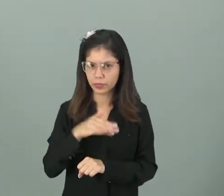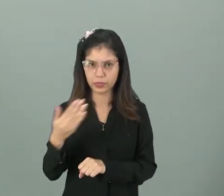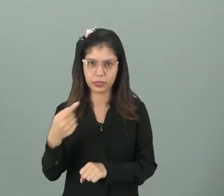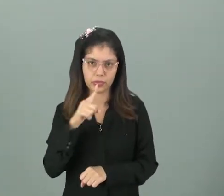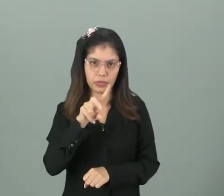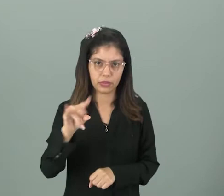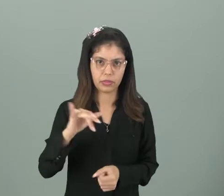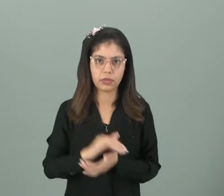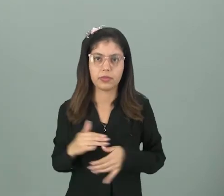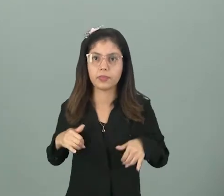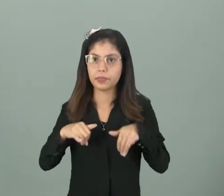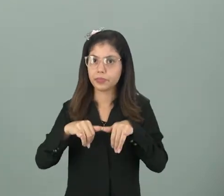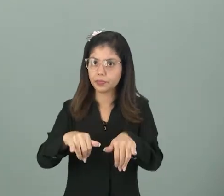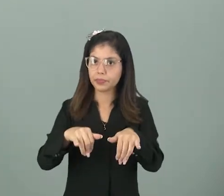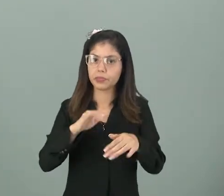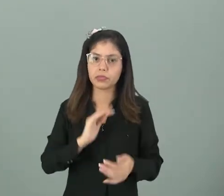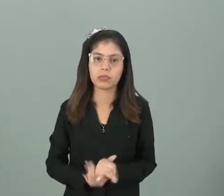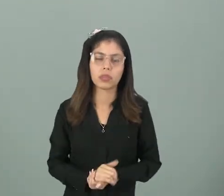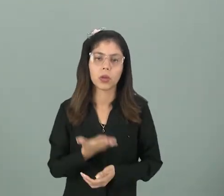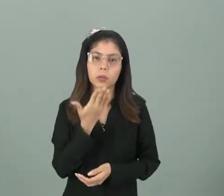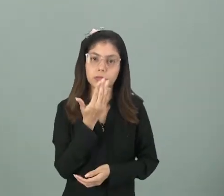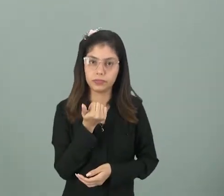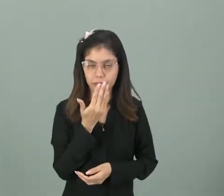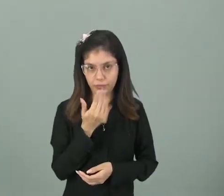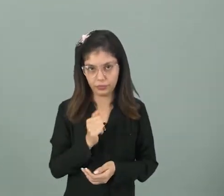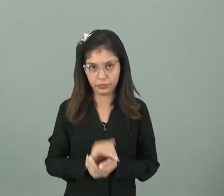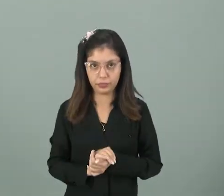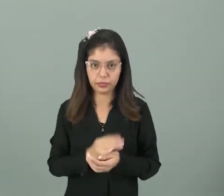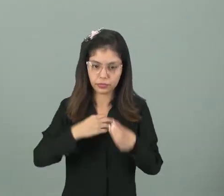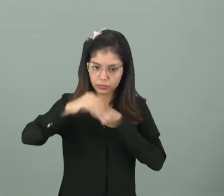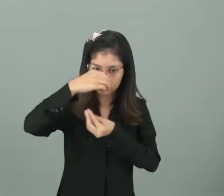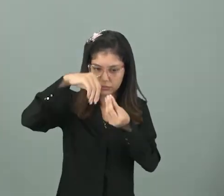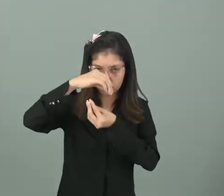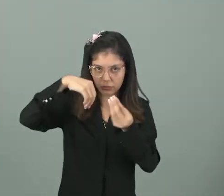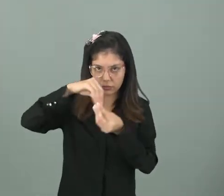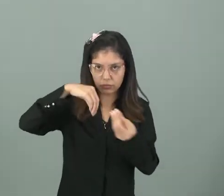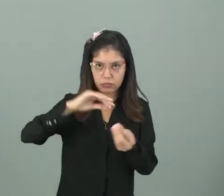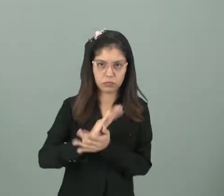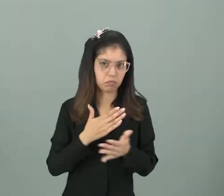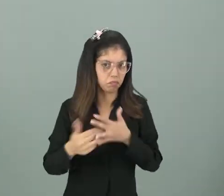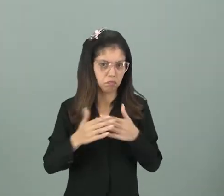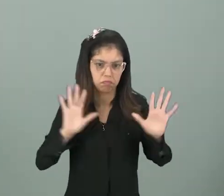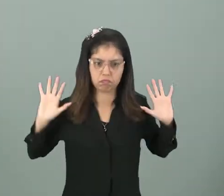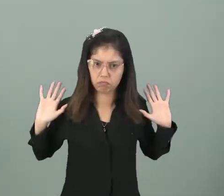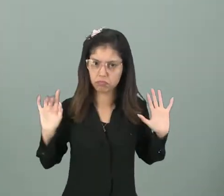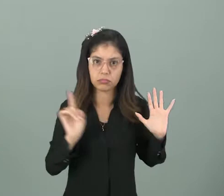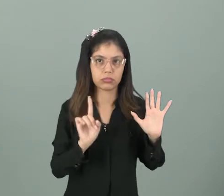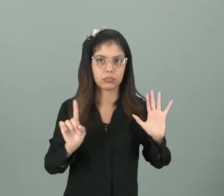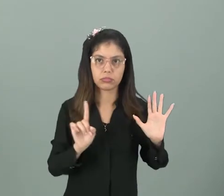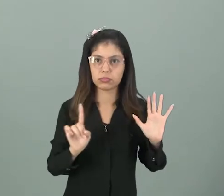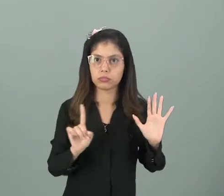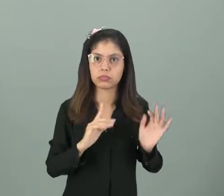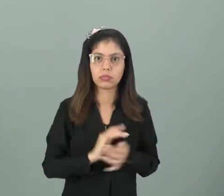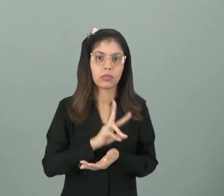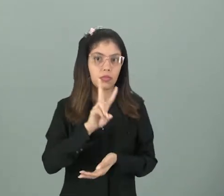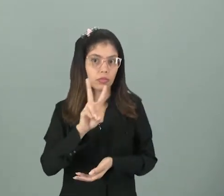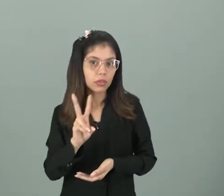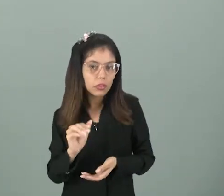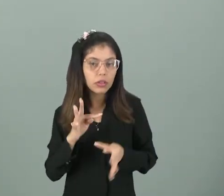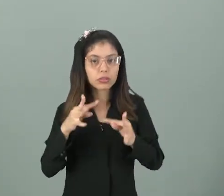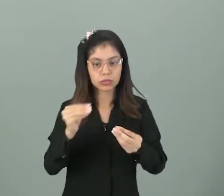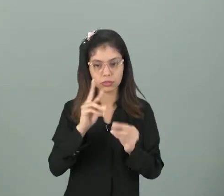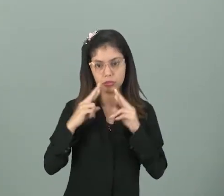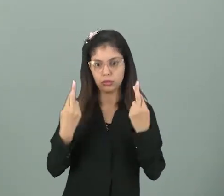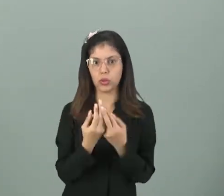você vai no supermercado. Os alimentos, eles não ficam misturados de qualquer forma, né? Eles não vão ficar